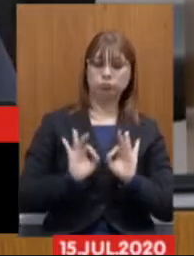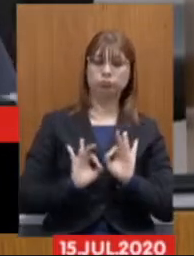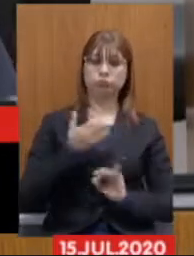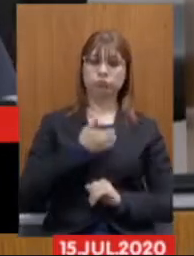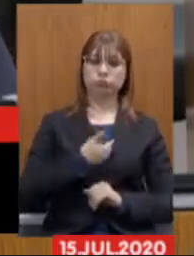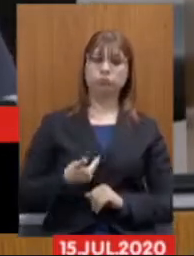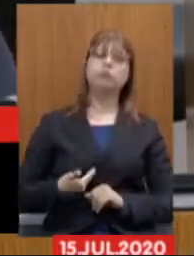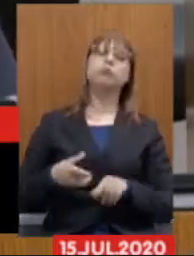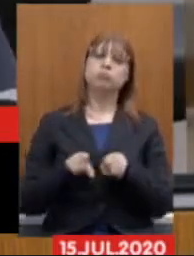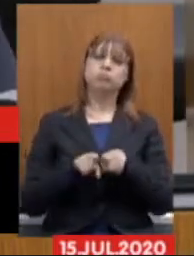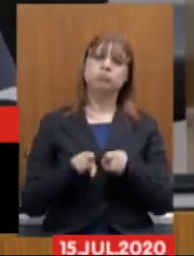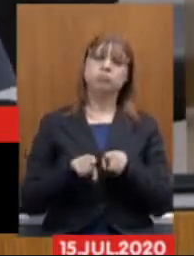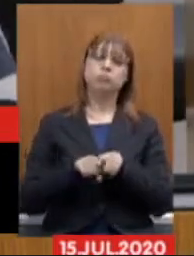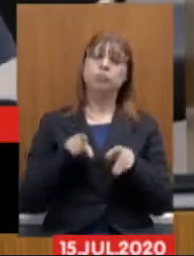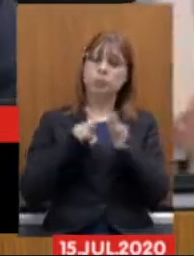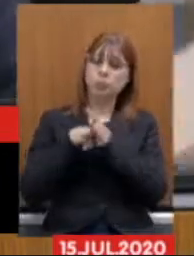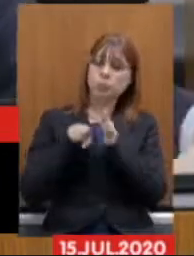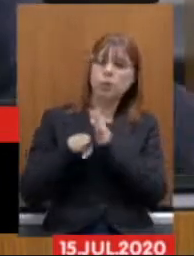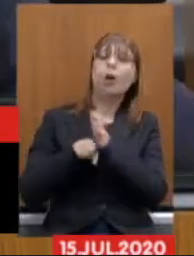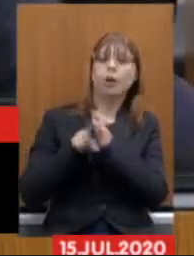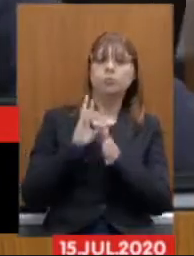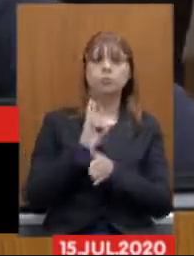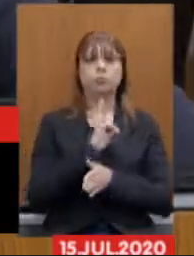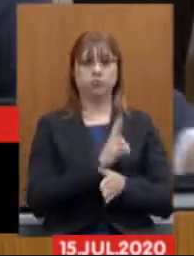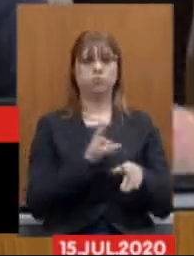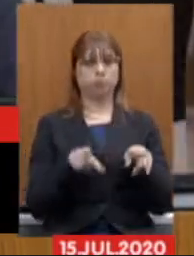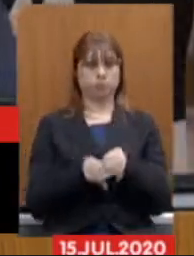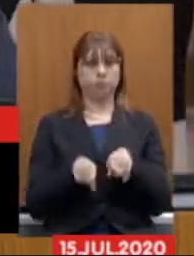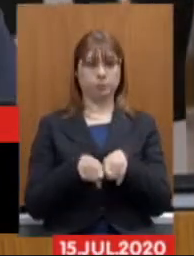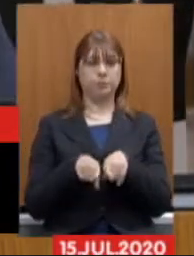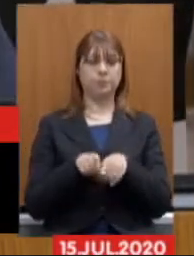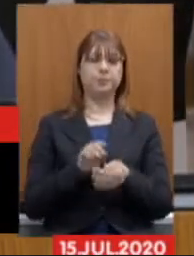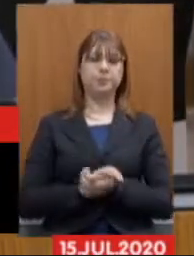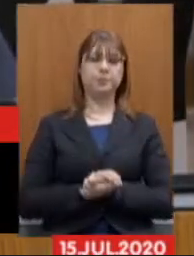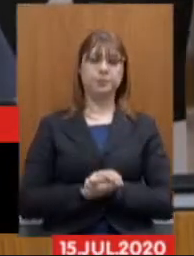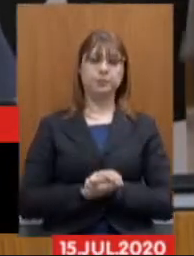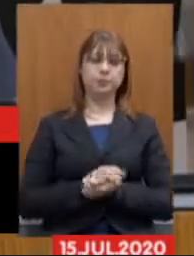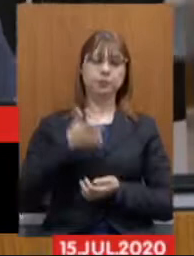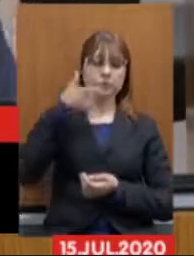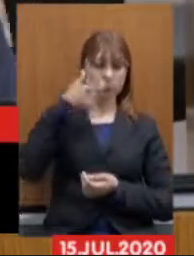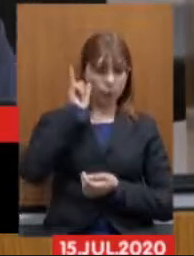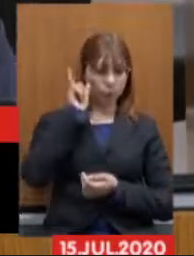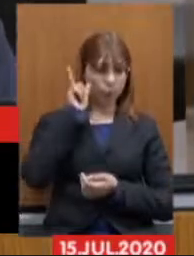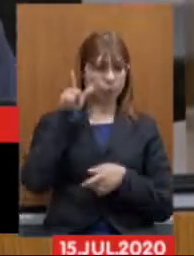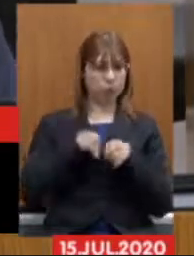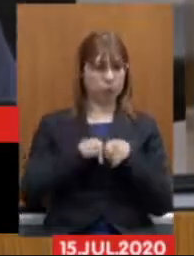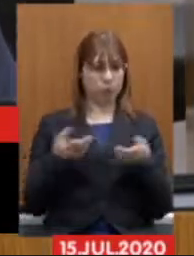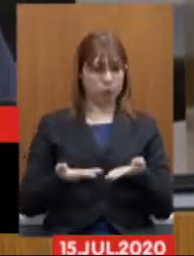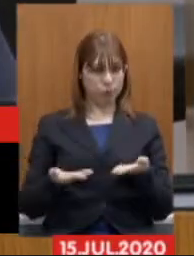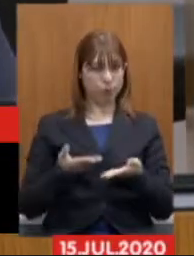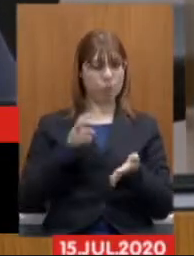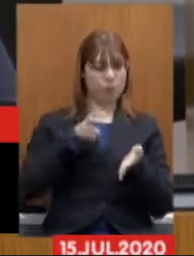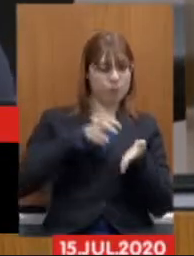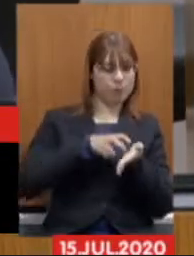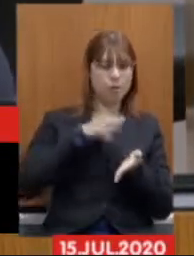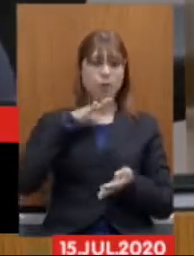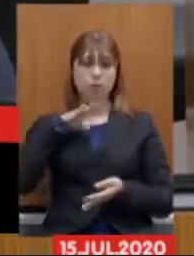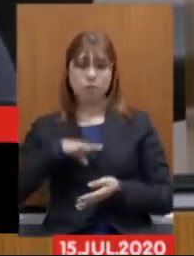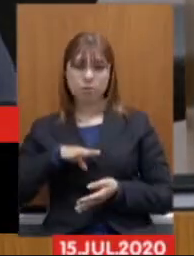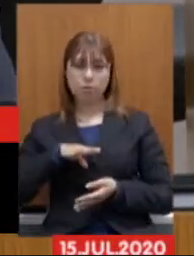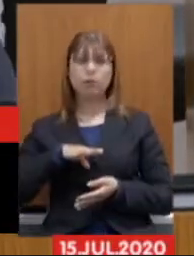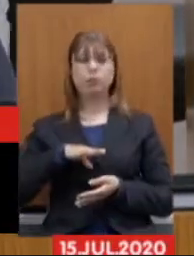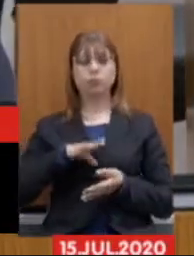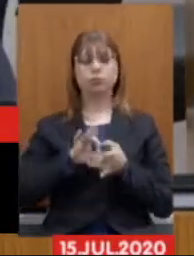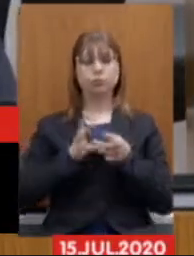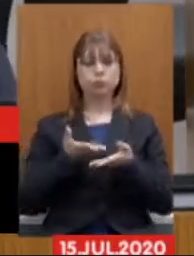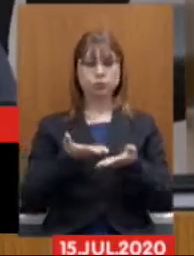e responderam perguntas dos deputados e das deputadas ontem e hoje nos períodos da manhã e da tarde está sendo